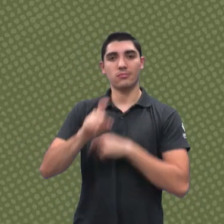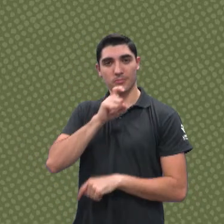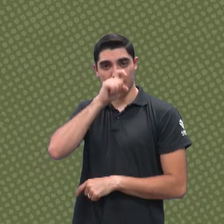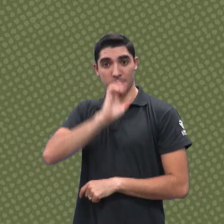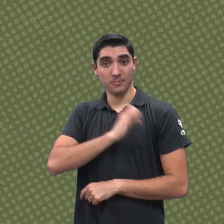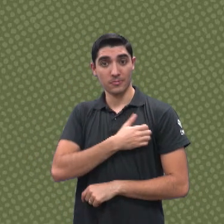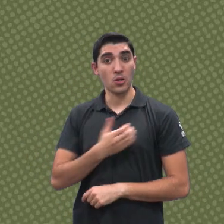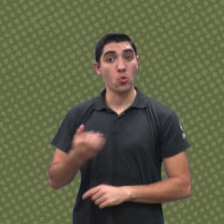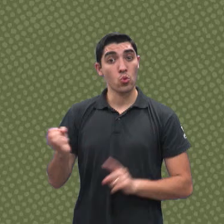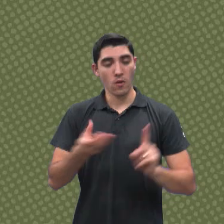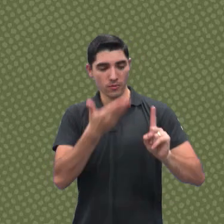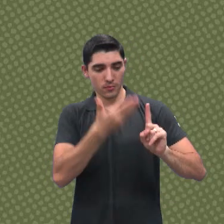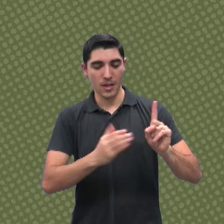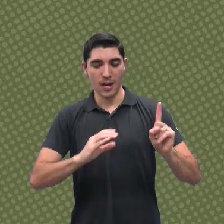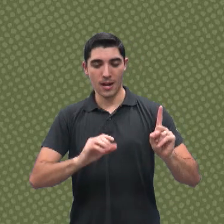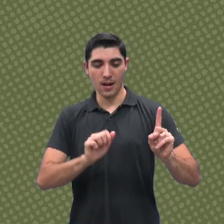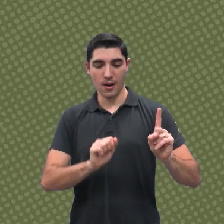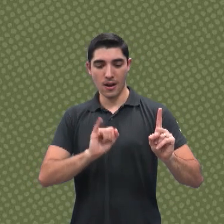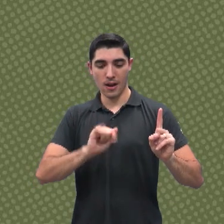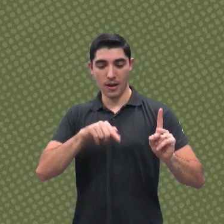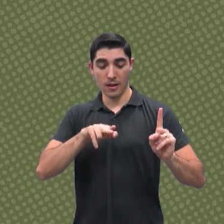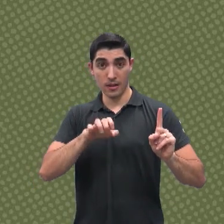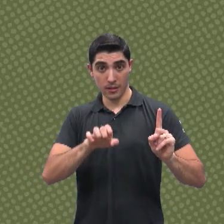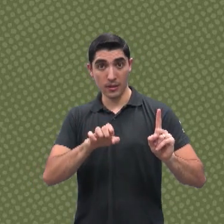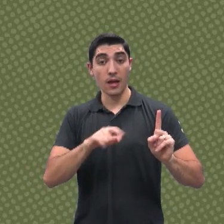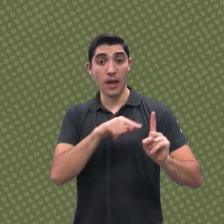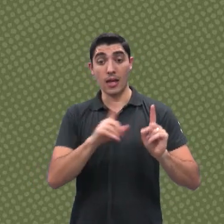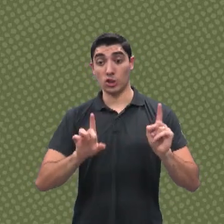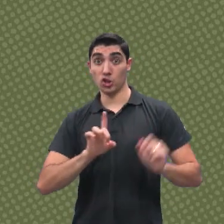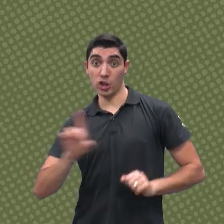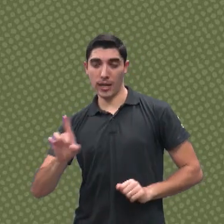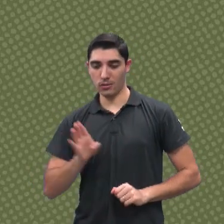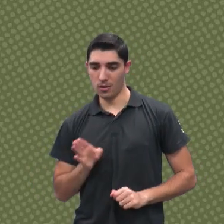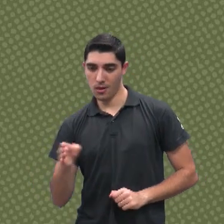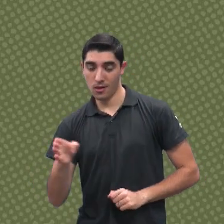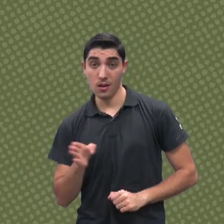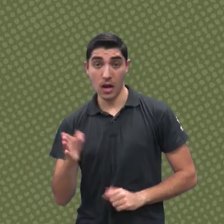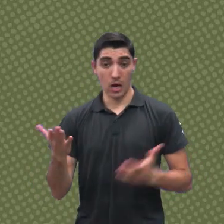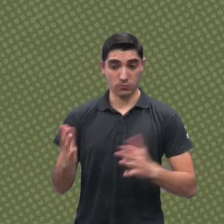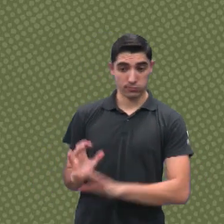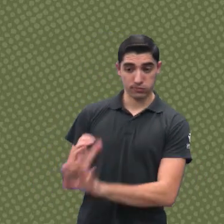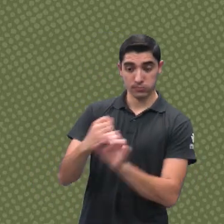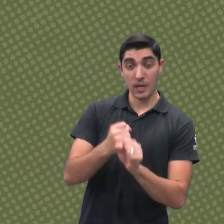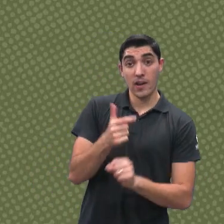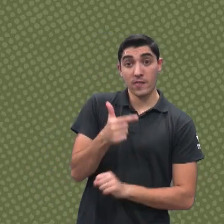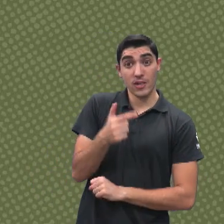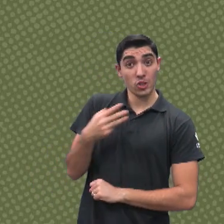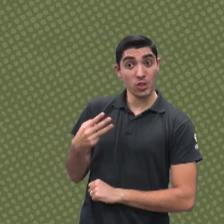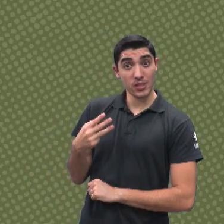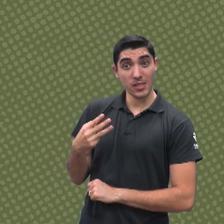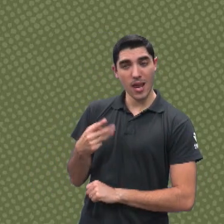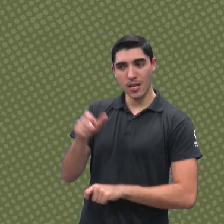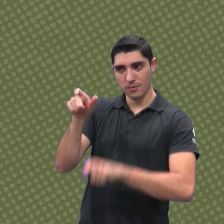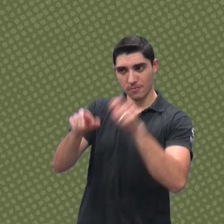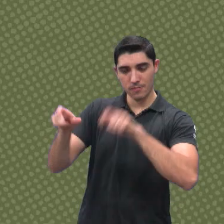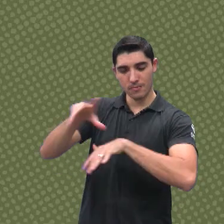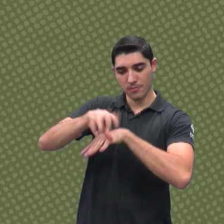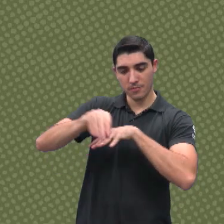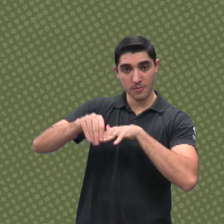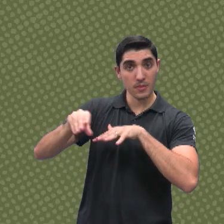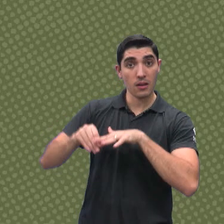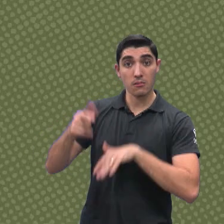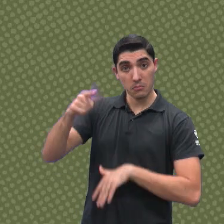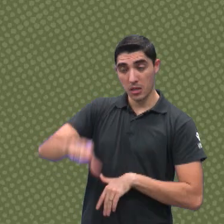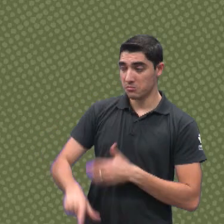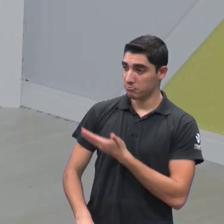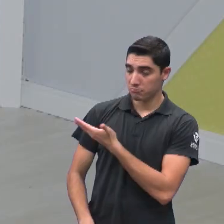Chegou o Kaique Geloni, lateral direito para o São José. Agora o São José soma 23 atletas no elenco, mais um jogador para a equipe